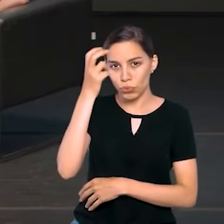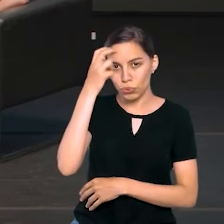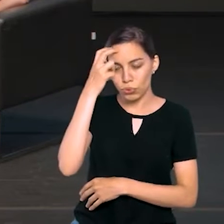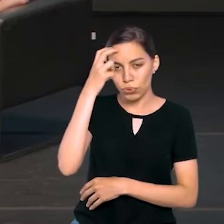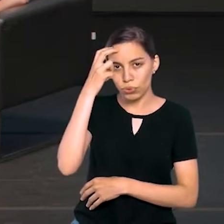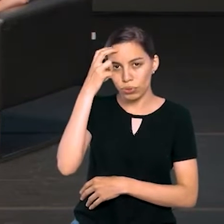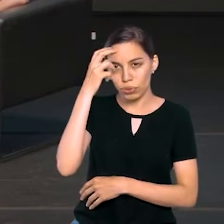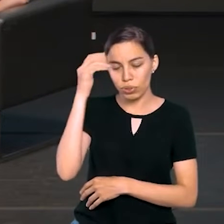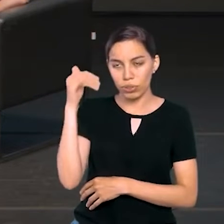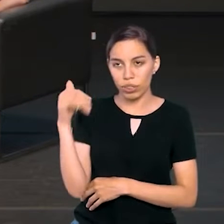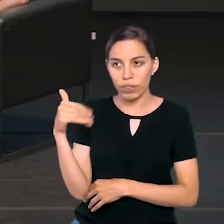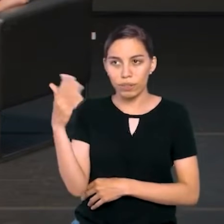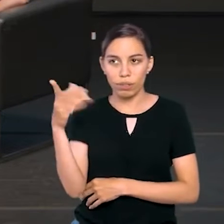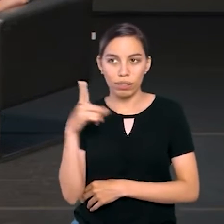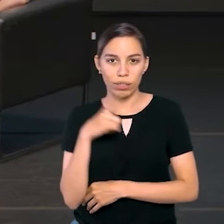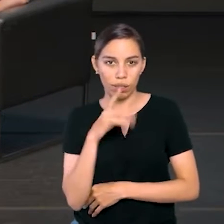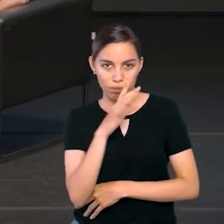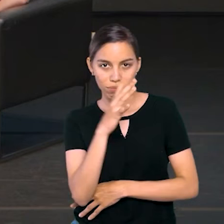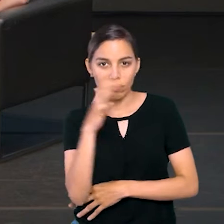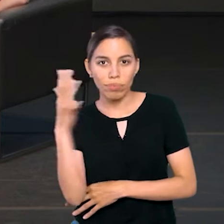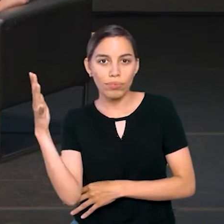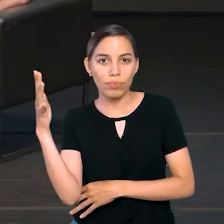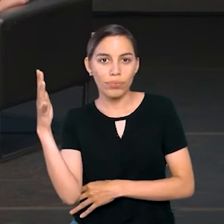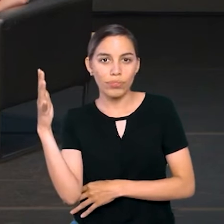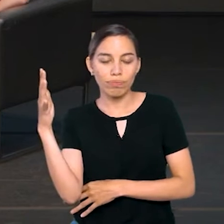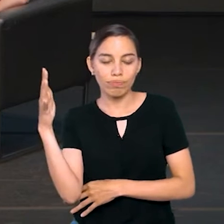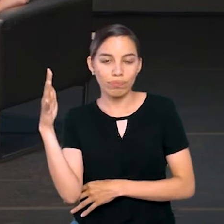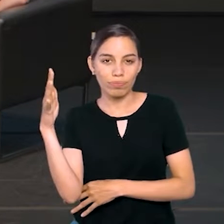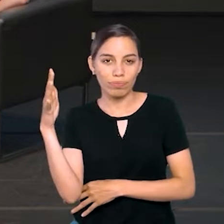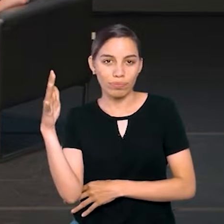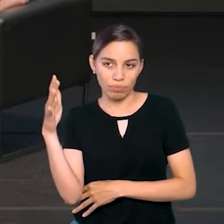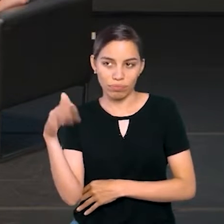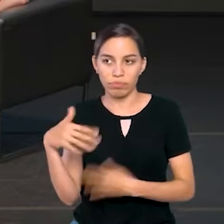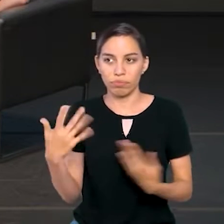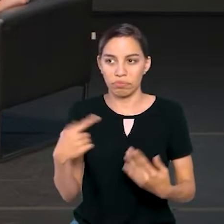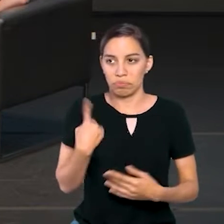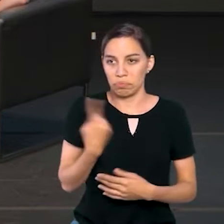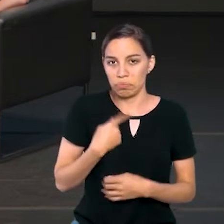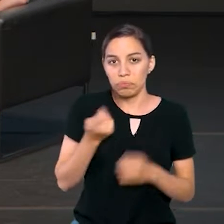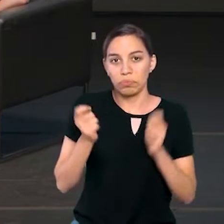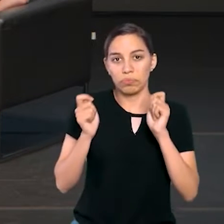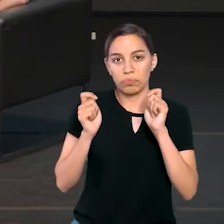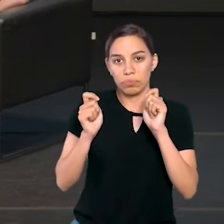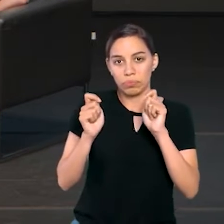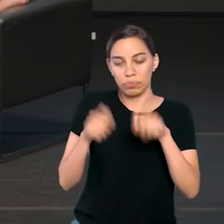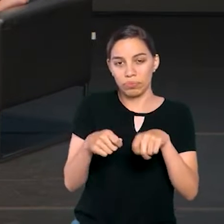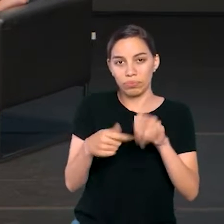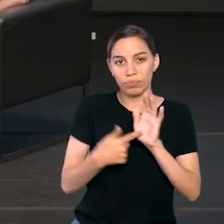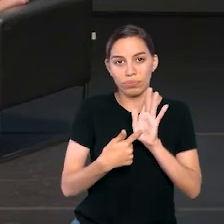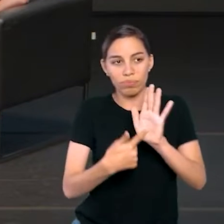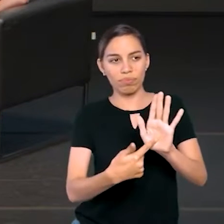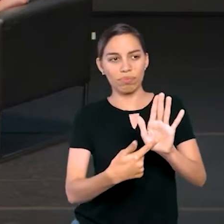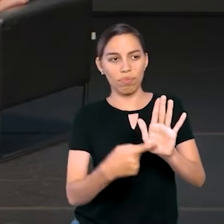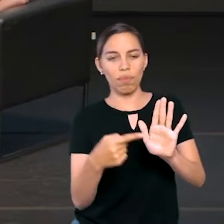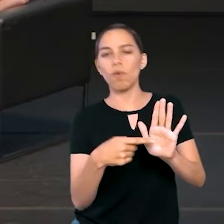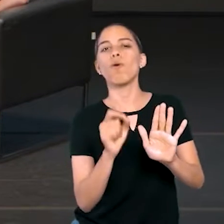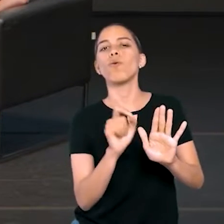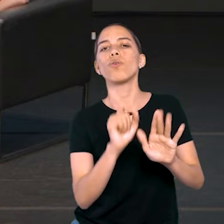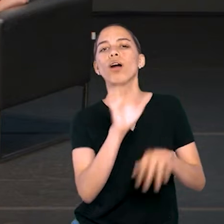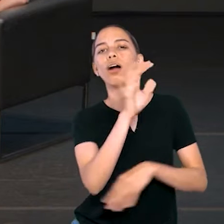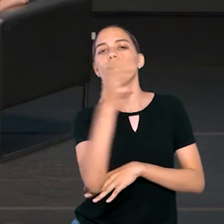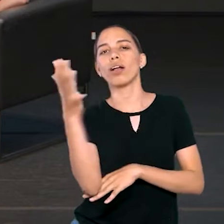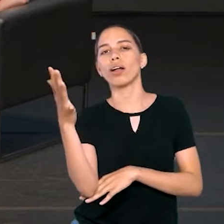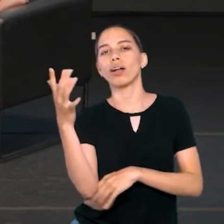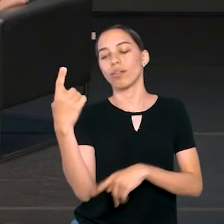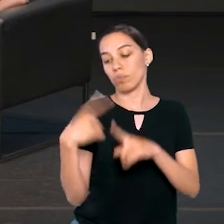fora de nós tem natureza. Então, nós podemos incidir sobre isso que é a natureza numa boa, porque nós